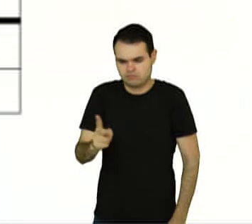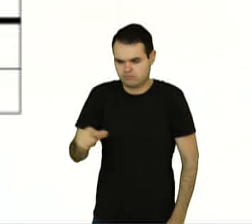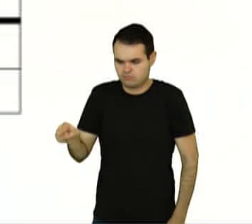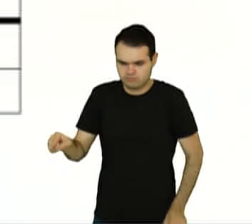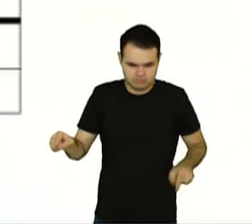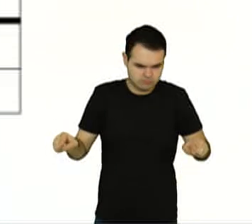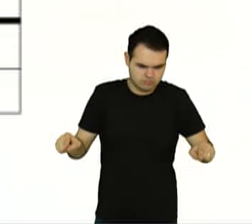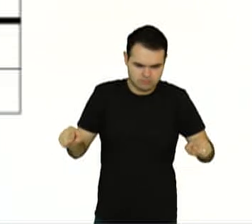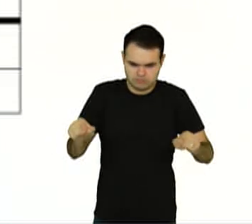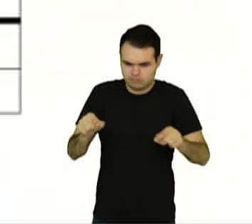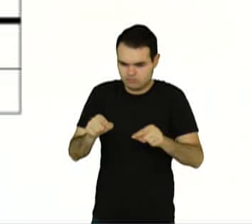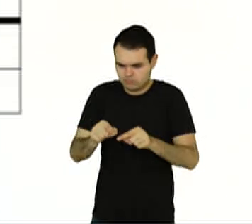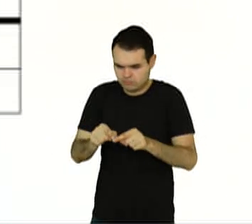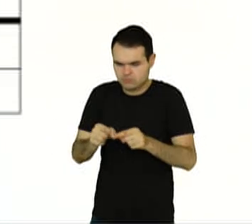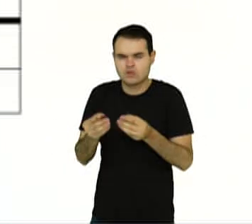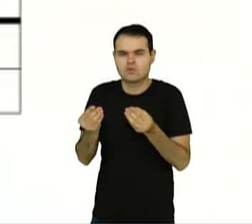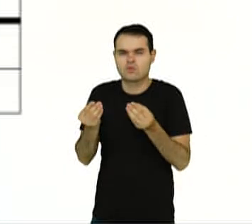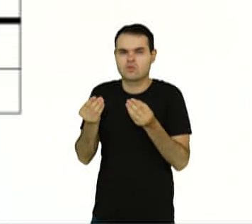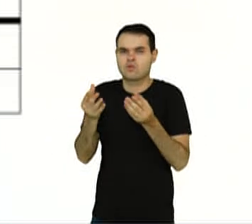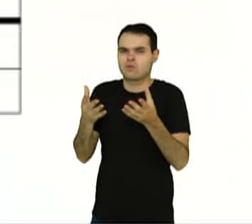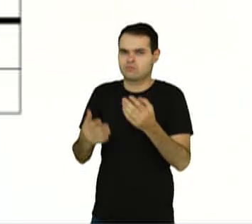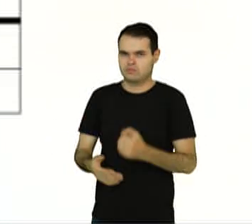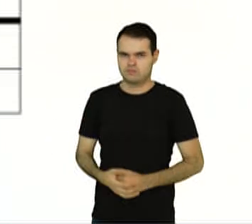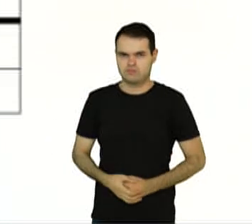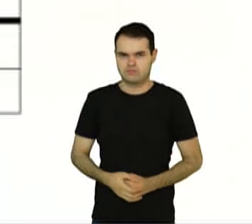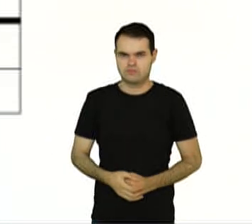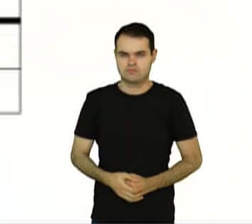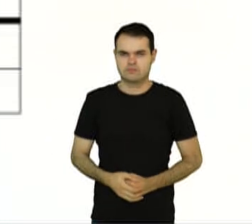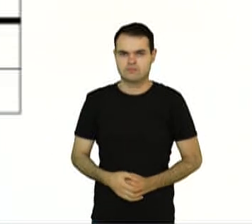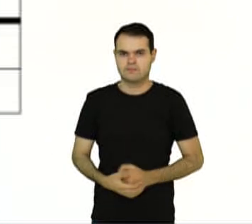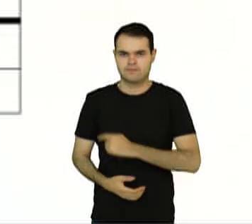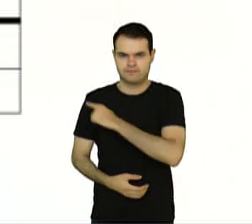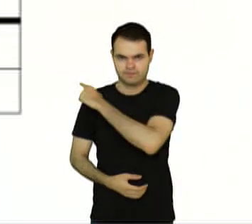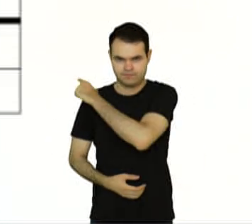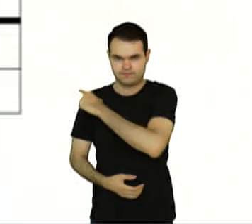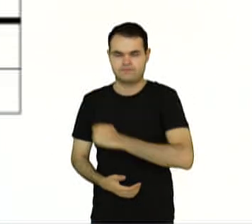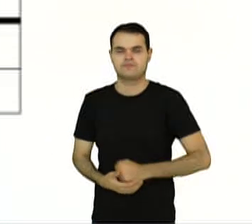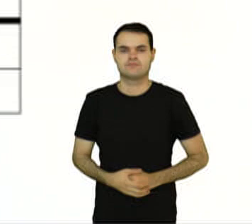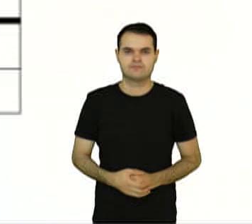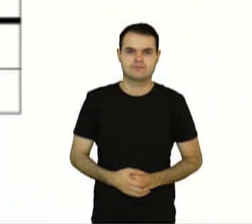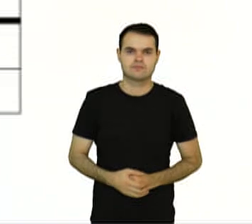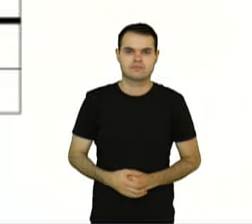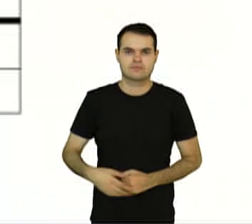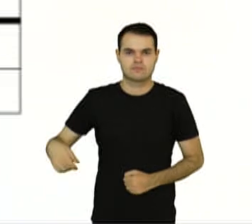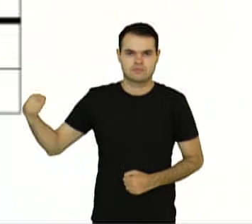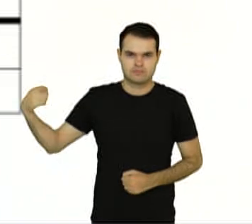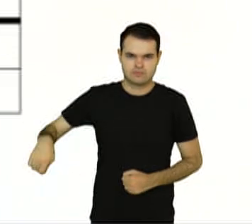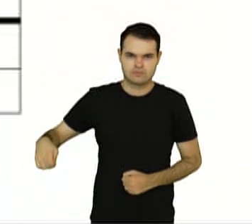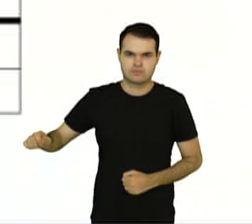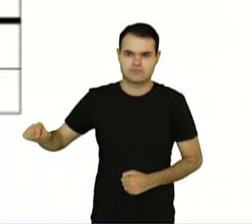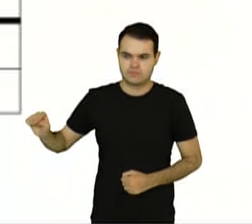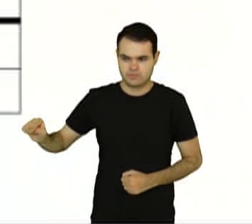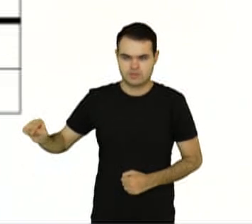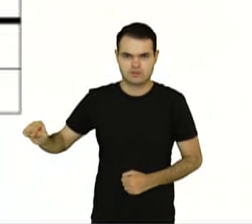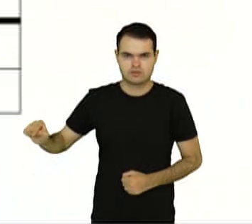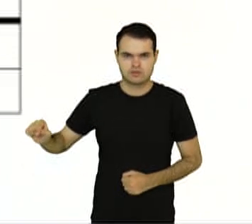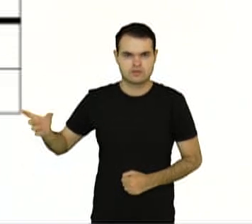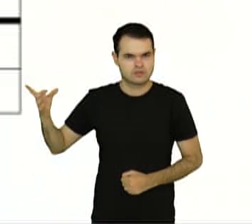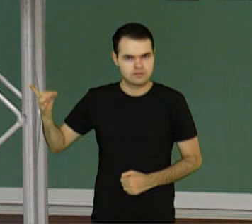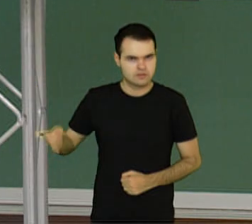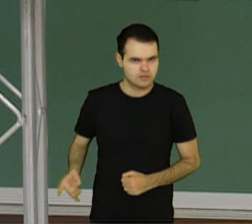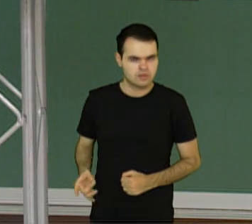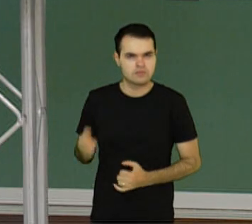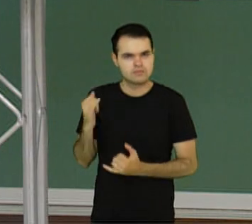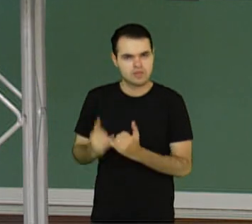corda estará melhor indicada por. Então vamos lá. Nesse primeiro momento, o pulso que está avançando da esquerda, aqui foi detalhado como se